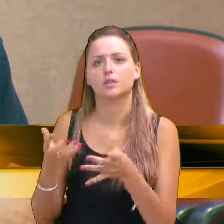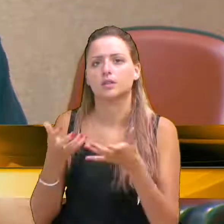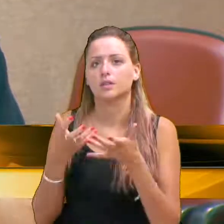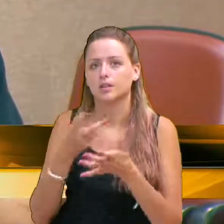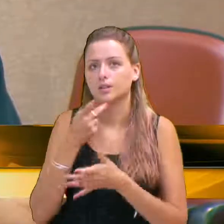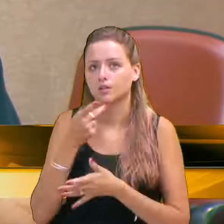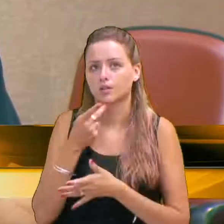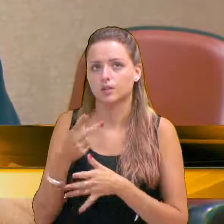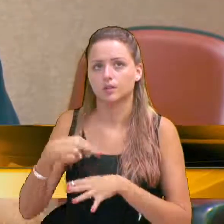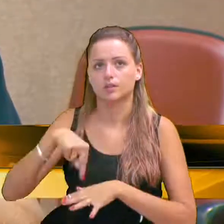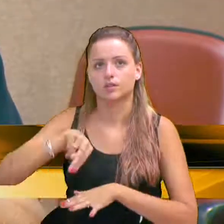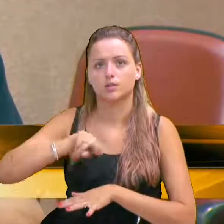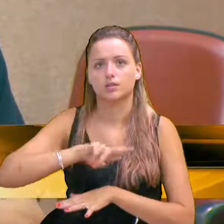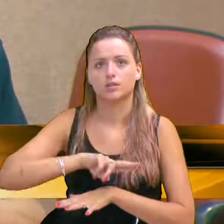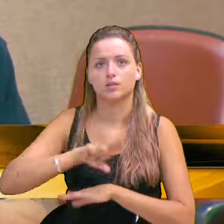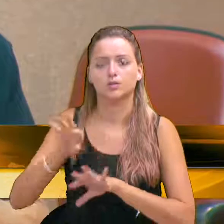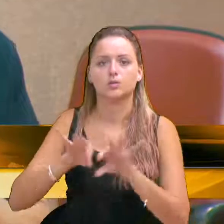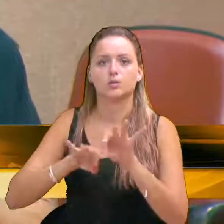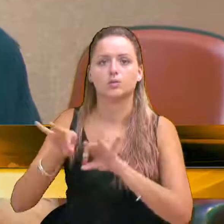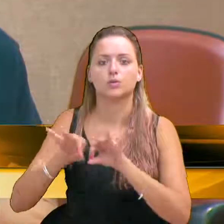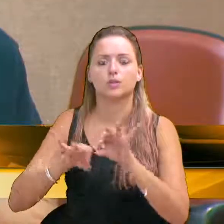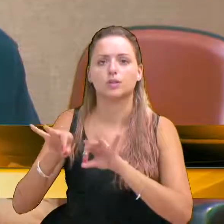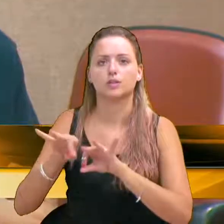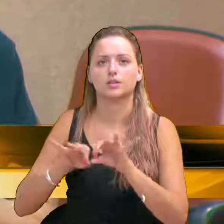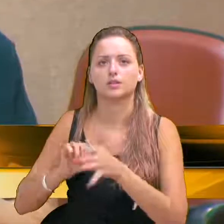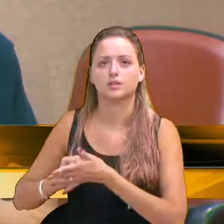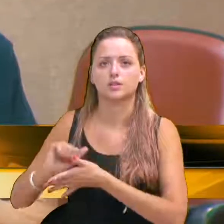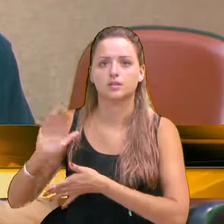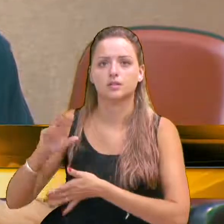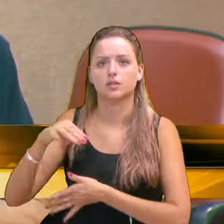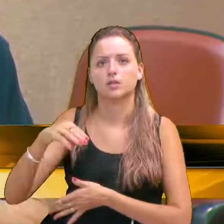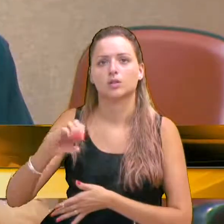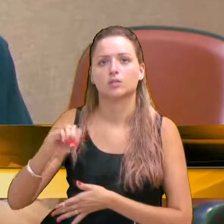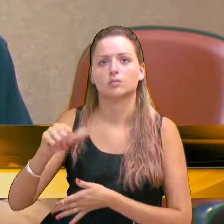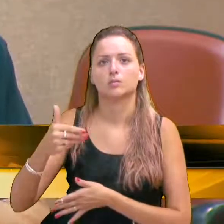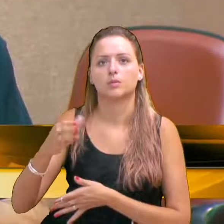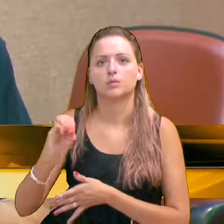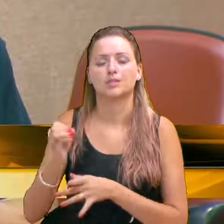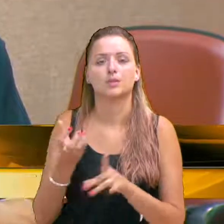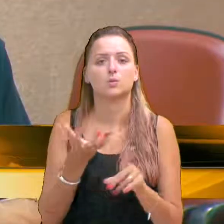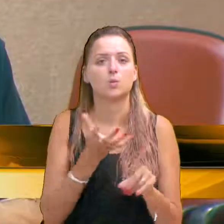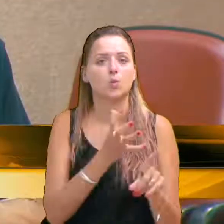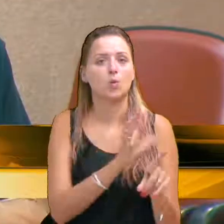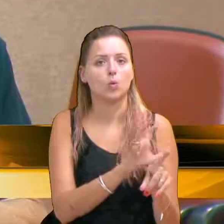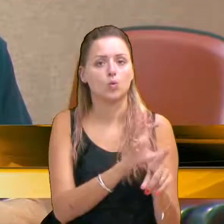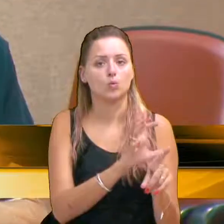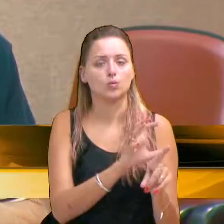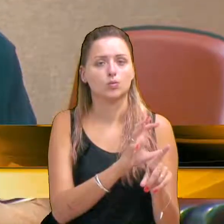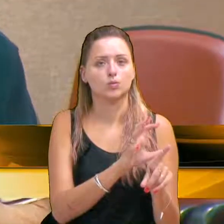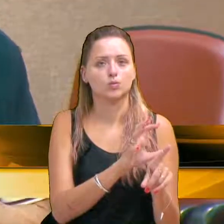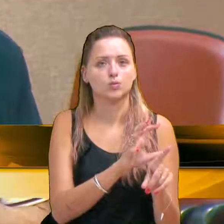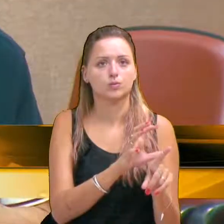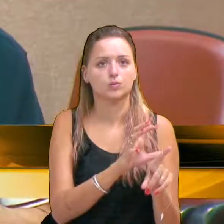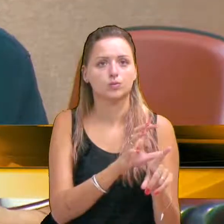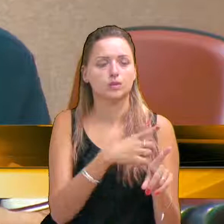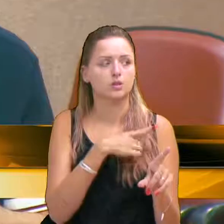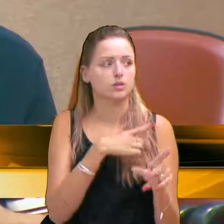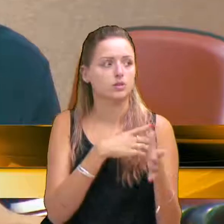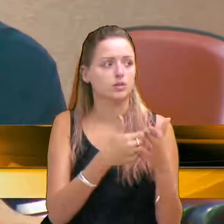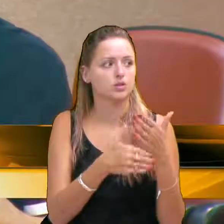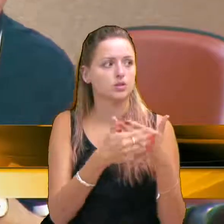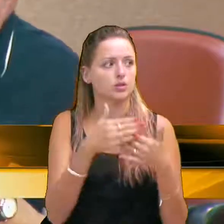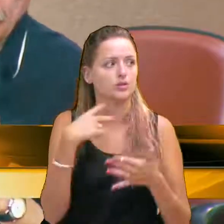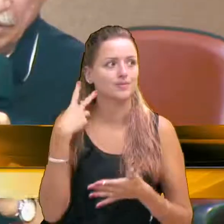nós estamos preparando, já lhe concedo, uma moção de repúdio e estamos sugerindo que seja coletivo